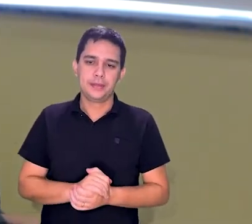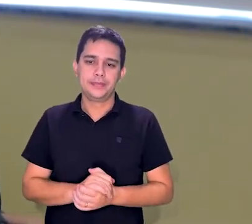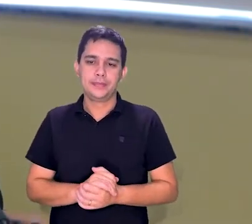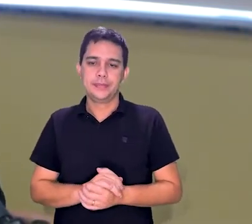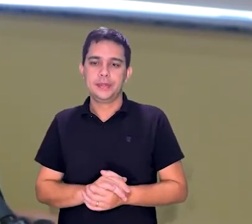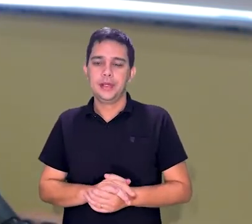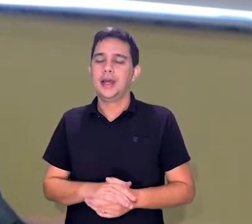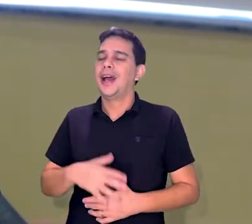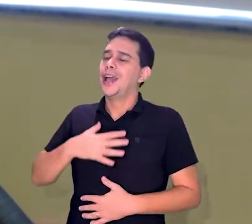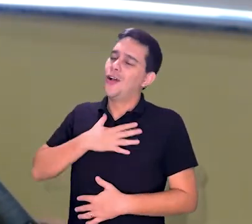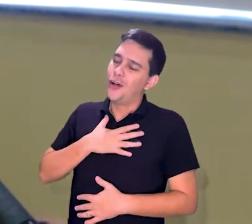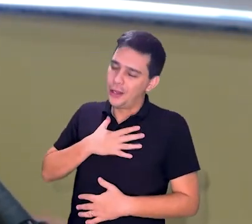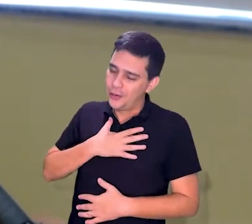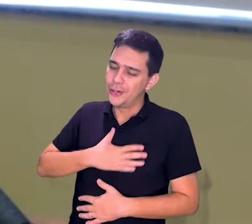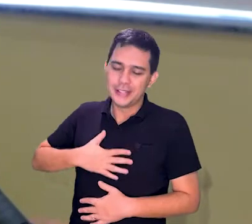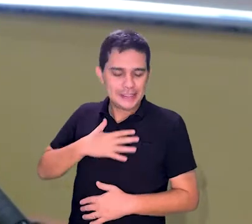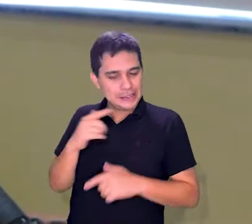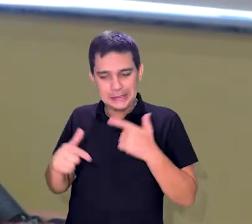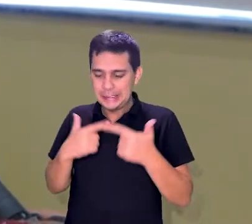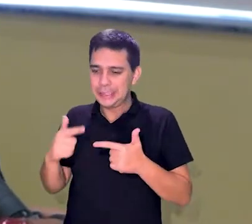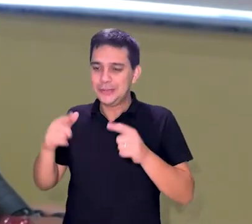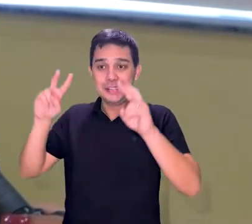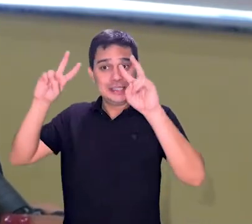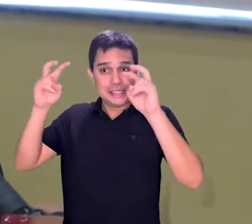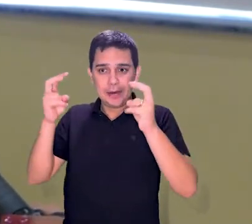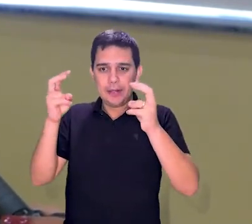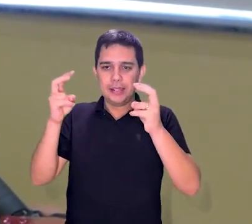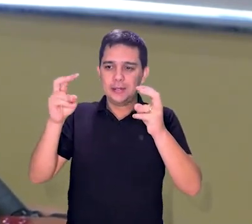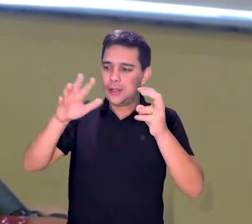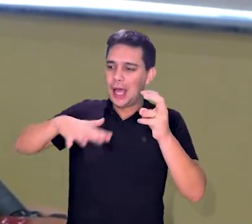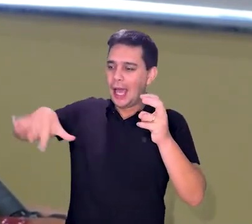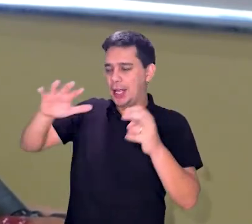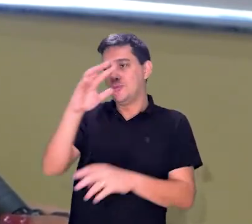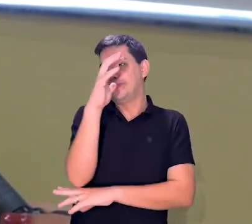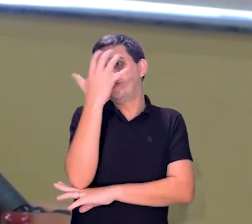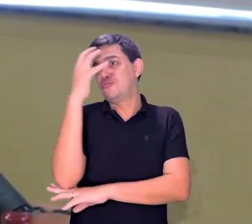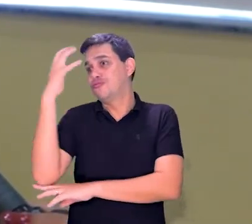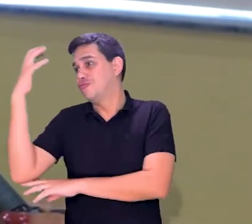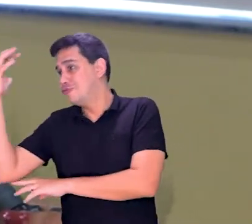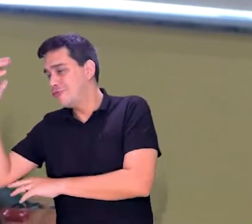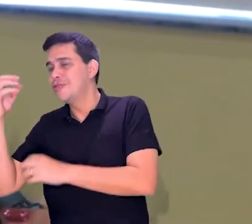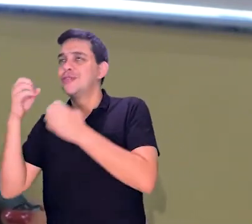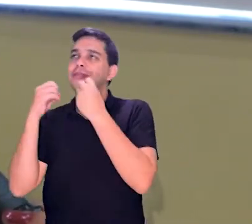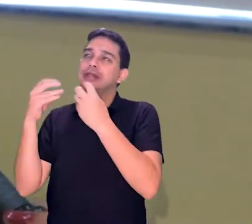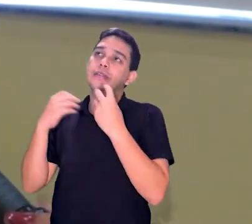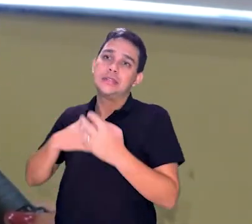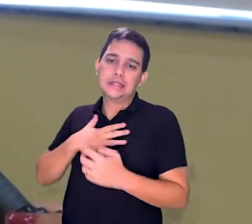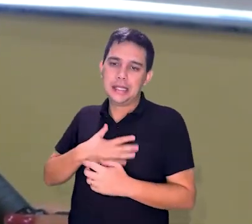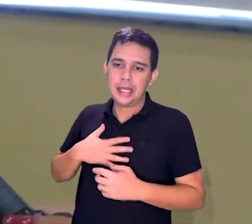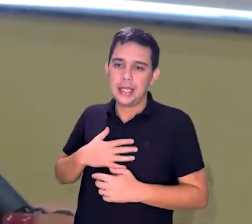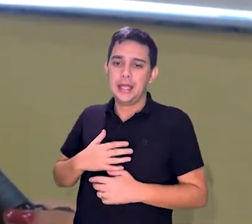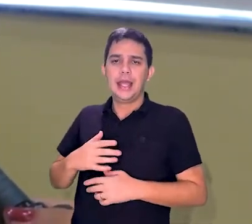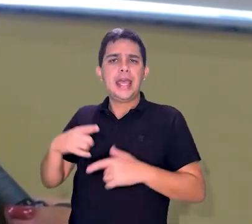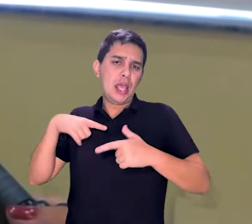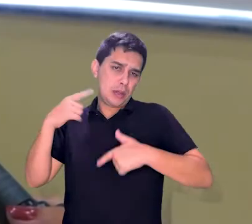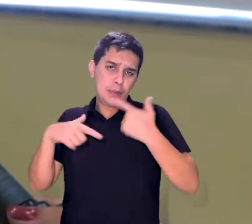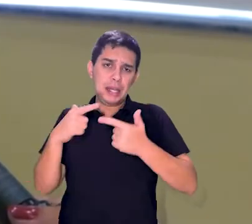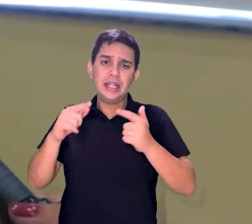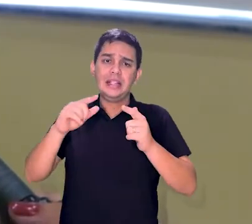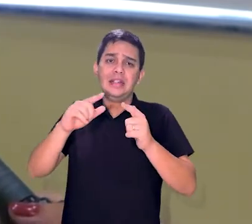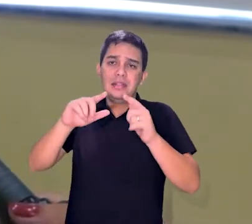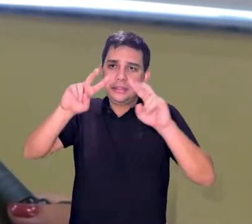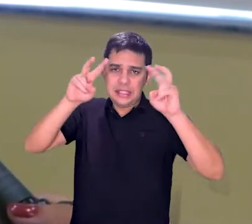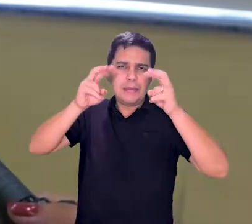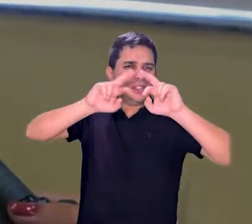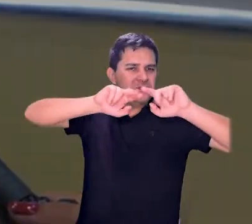área, sempre gostei muito desse tema, embora tenha trabalhado na questão da tutela coletiva, de uma forma geral, em